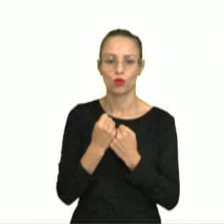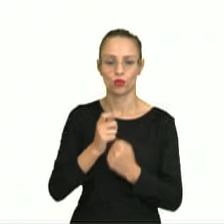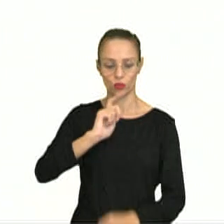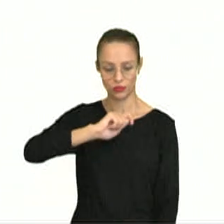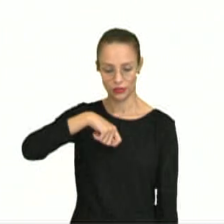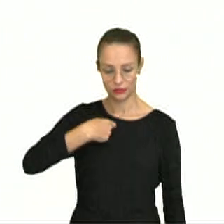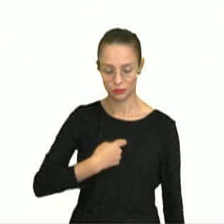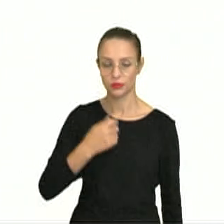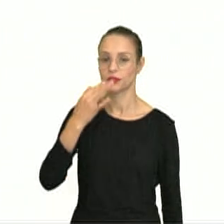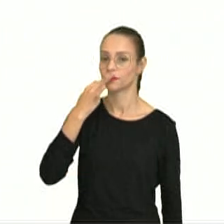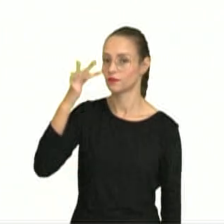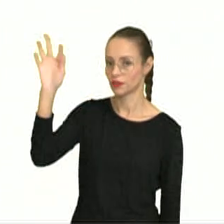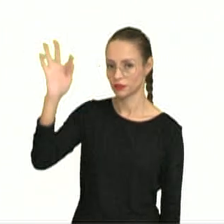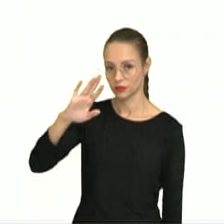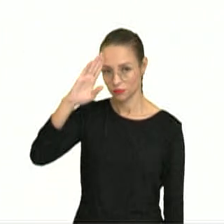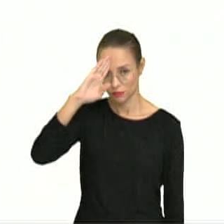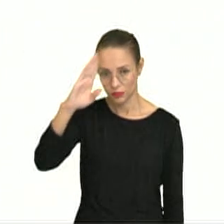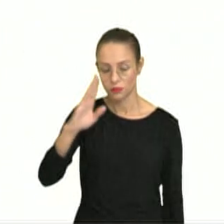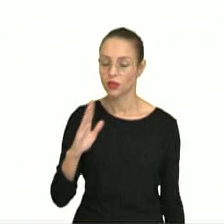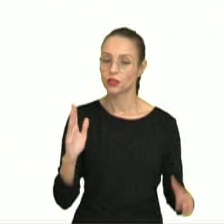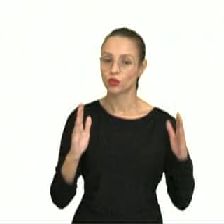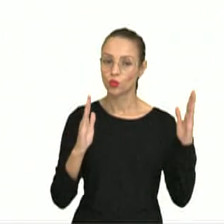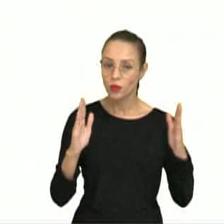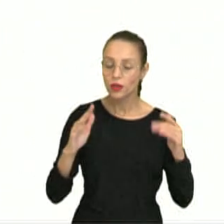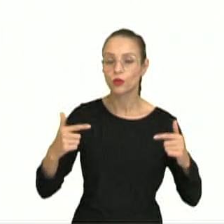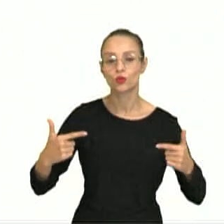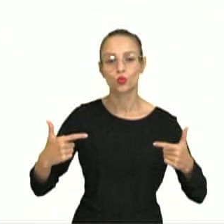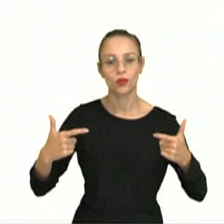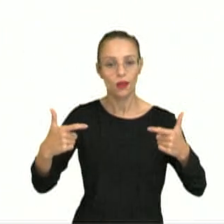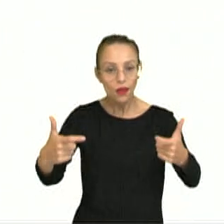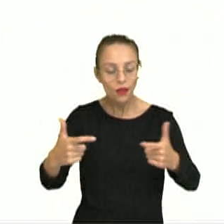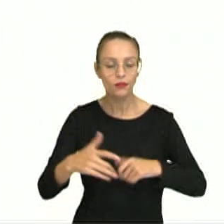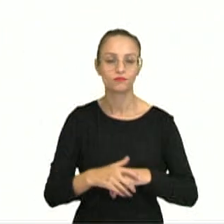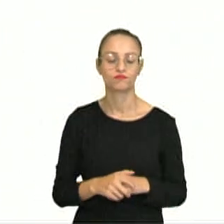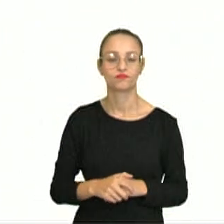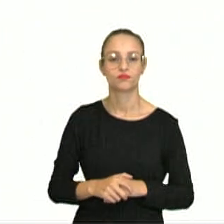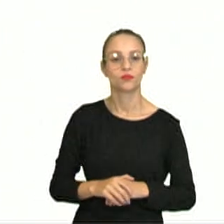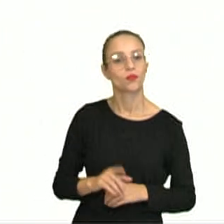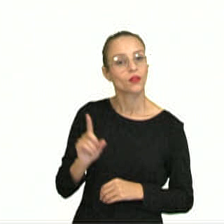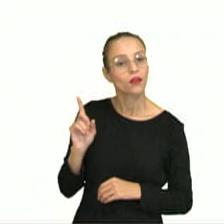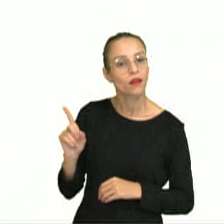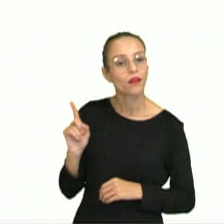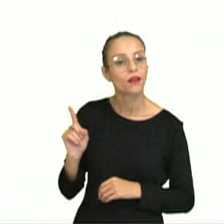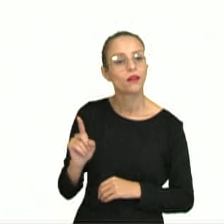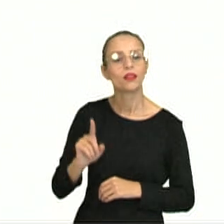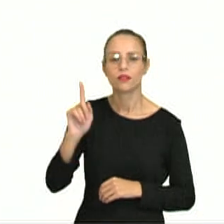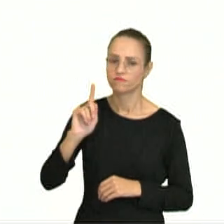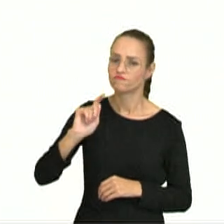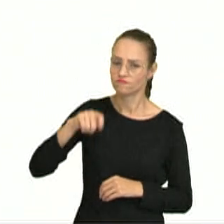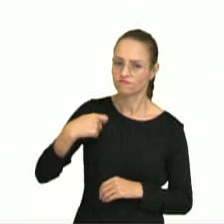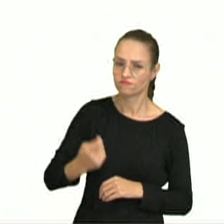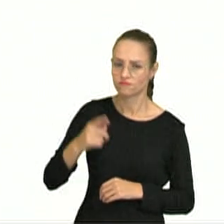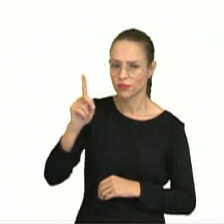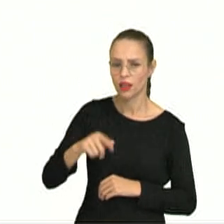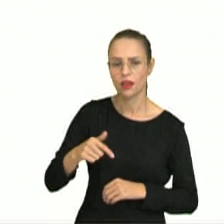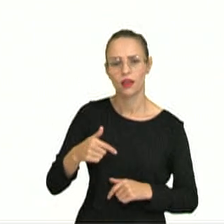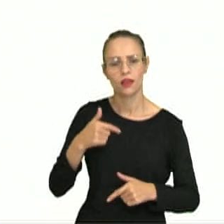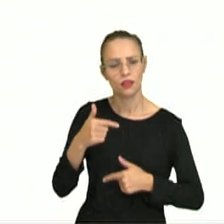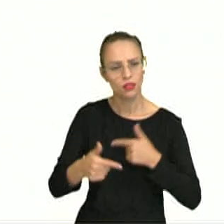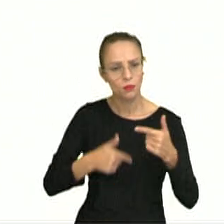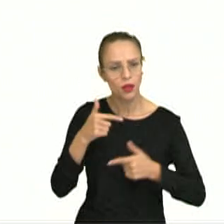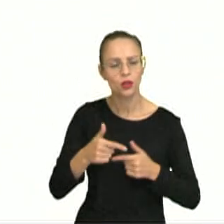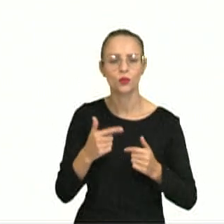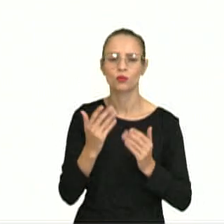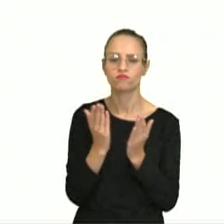Espanha e da França, principalmente durante a guerra, né? Ele é considerado um trabalhador, um